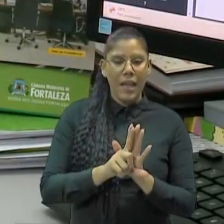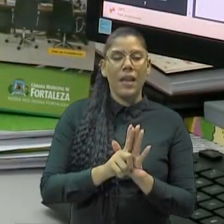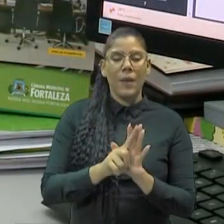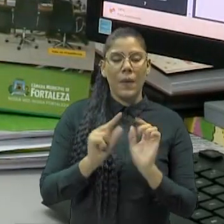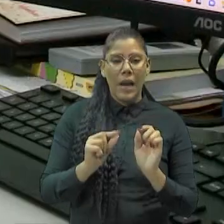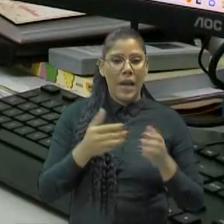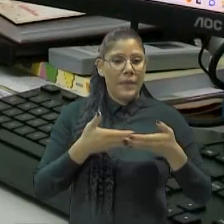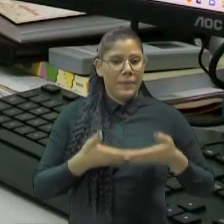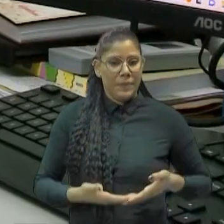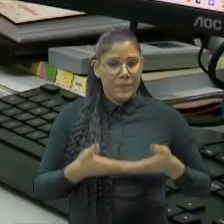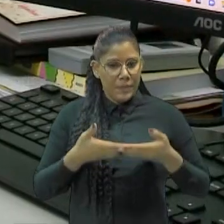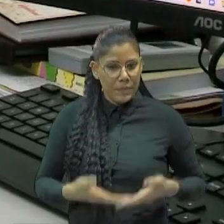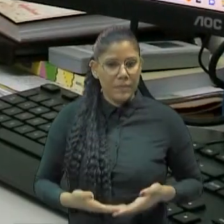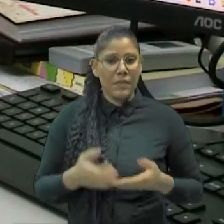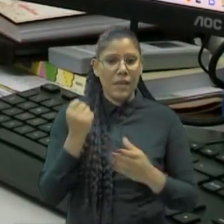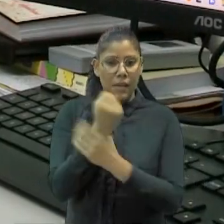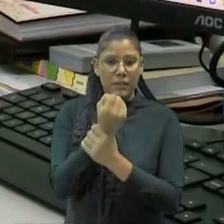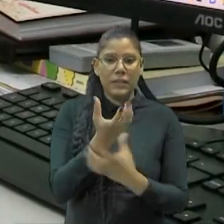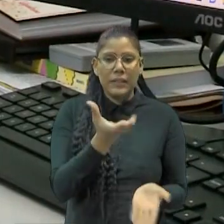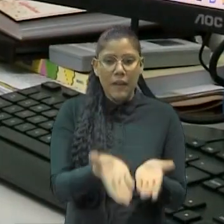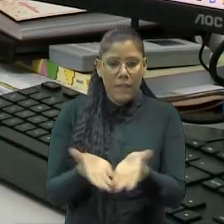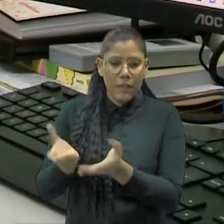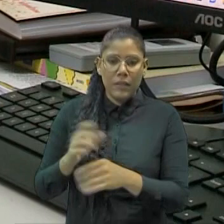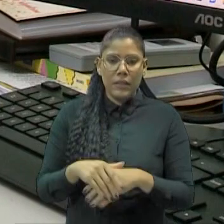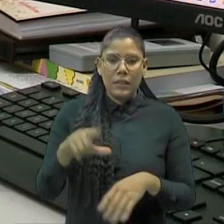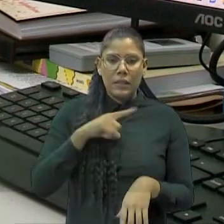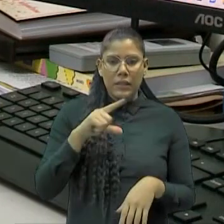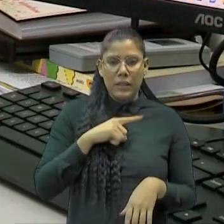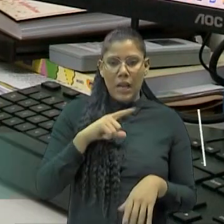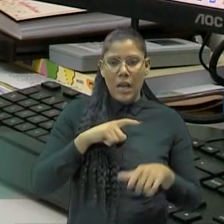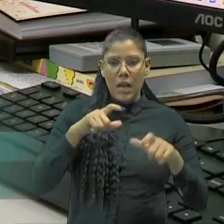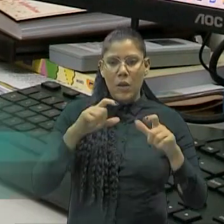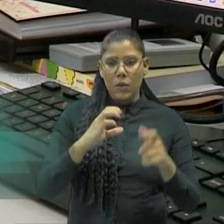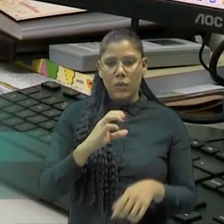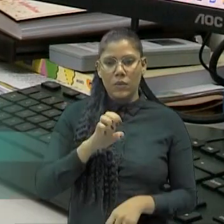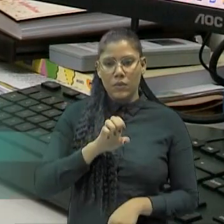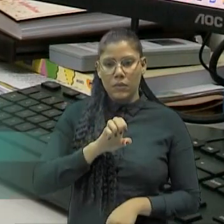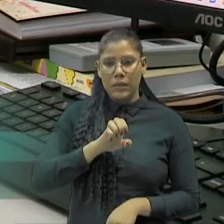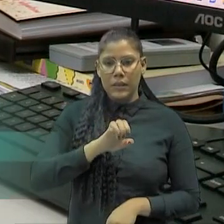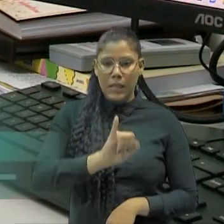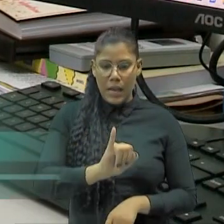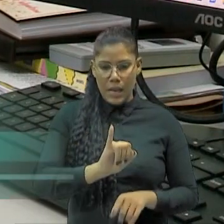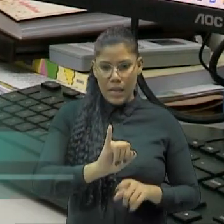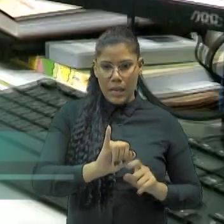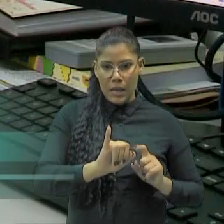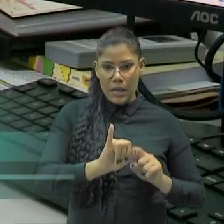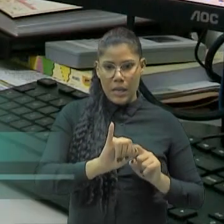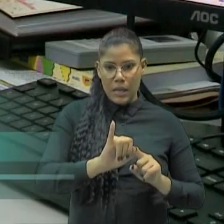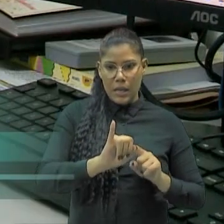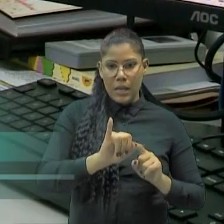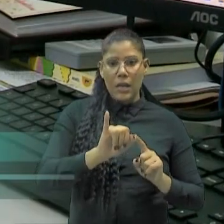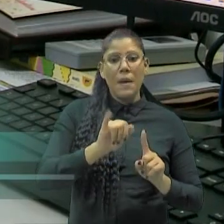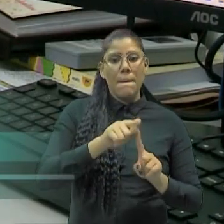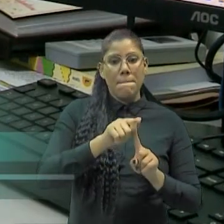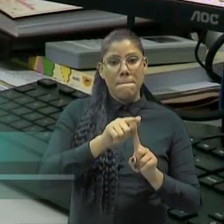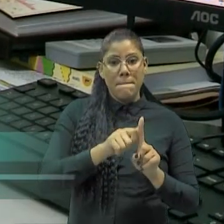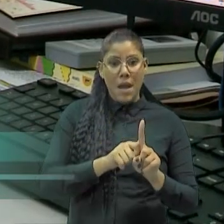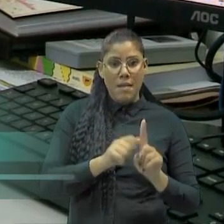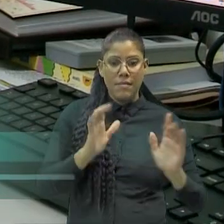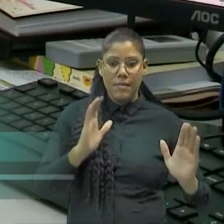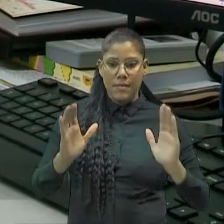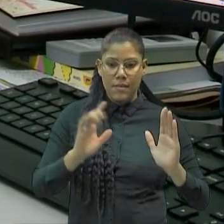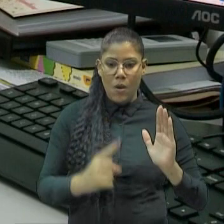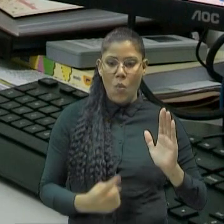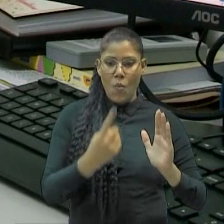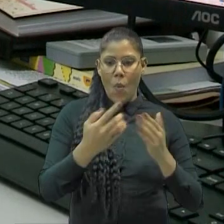às crianças. Nós temos praticamente entregue um centro de educação infantil para a população de Fortaleza por mês. Hoje, atualmente, nós